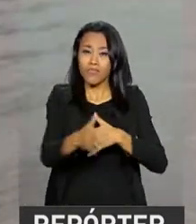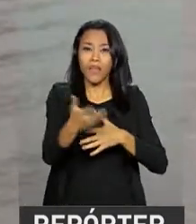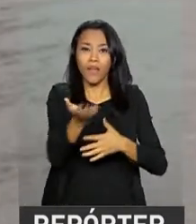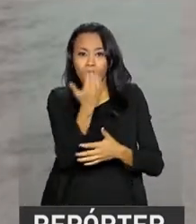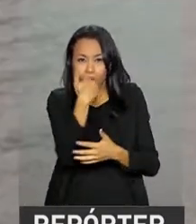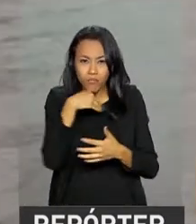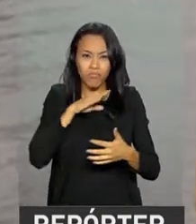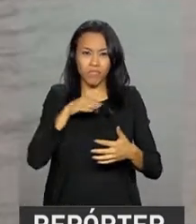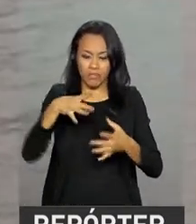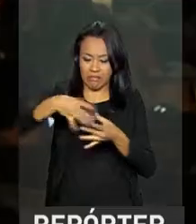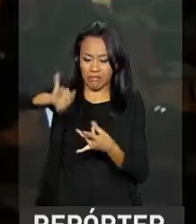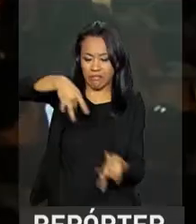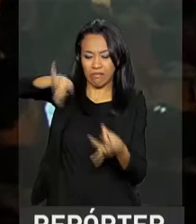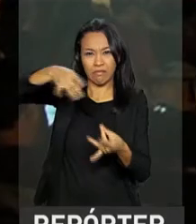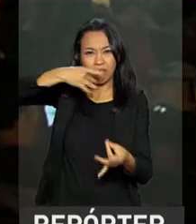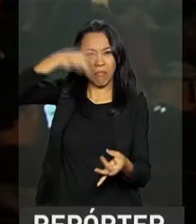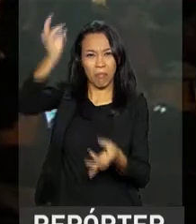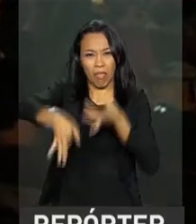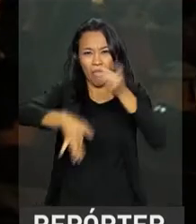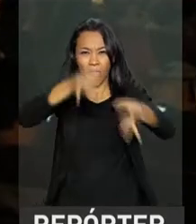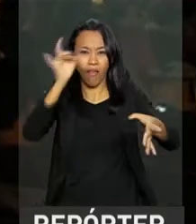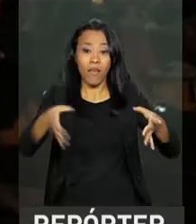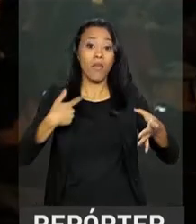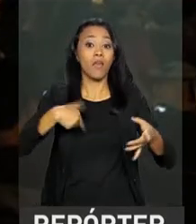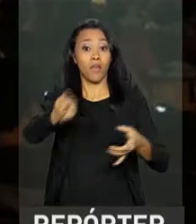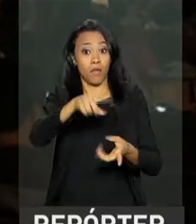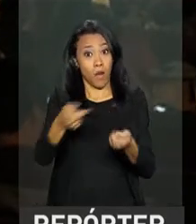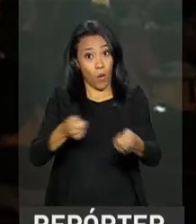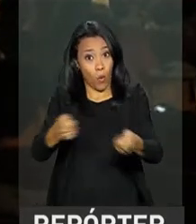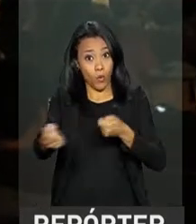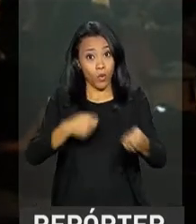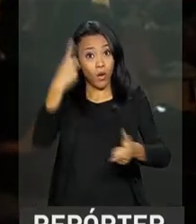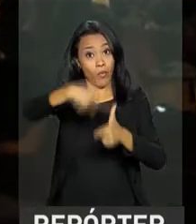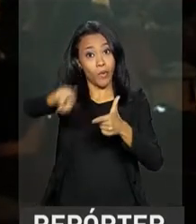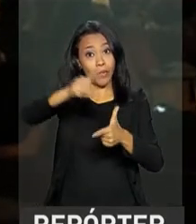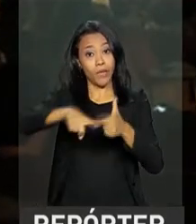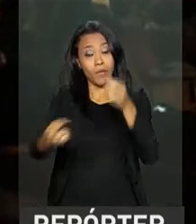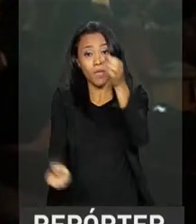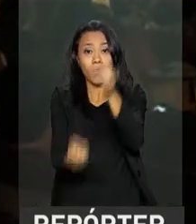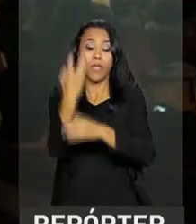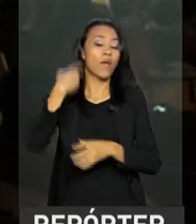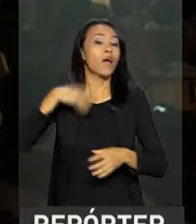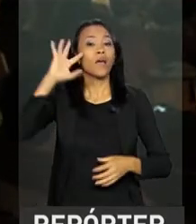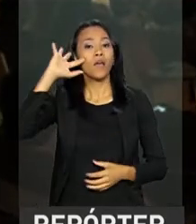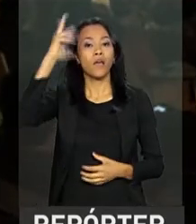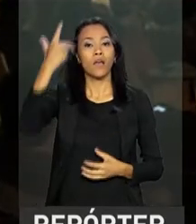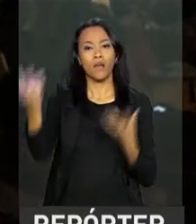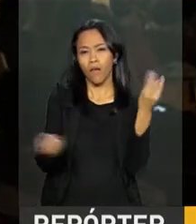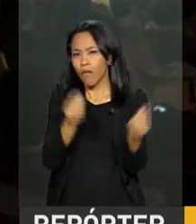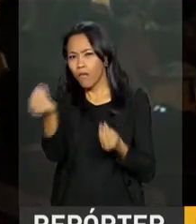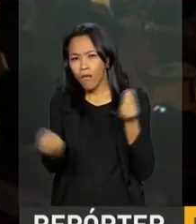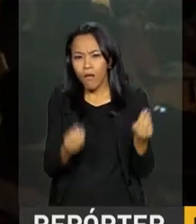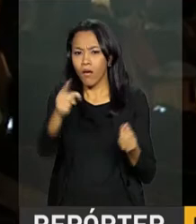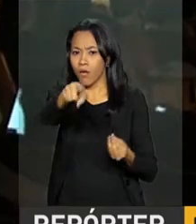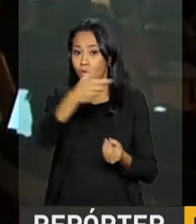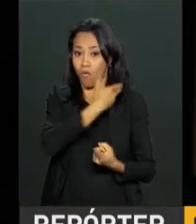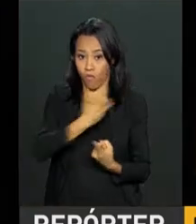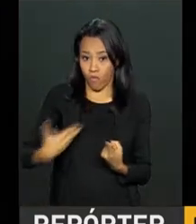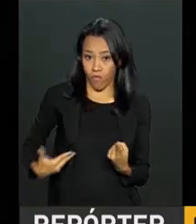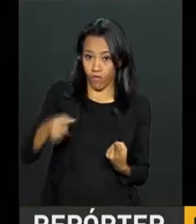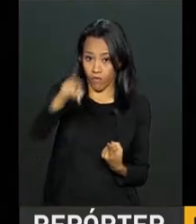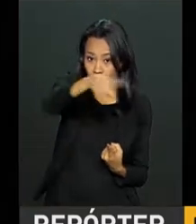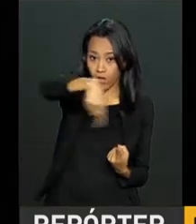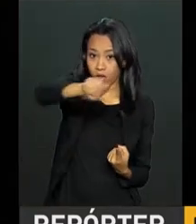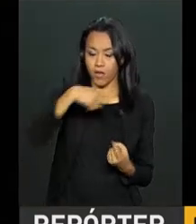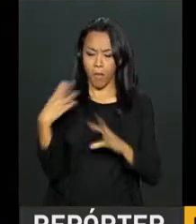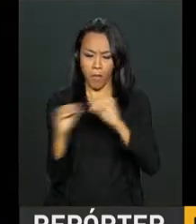esses resíduos e para tentar controlar o problema e criar soluções para o lixo marinho representantes do poder público vem